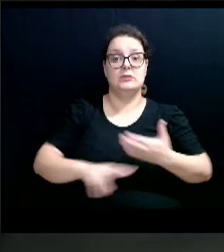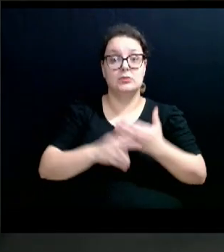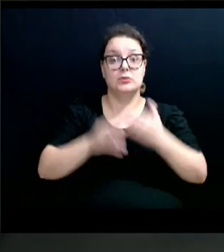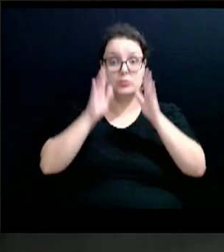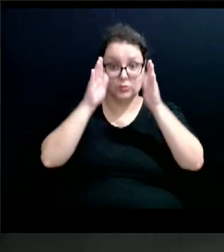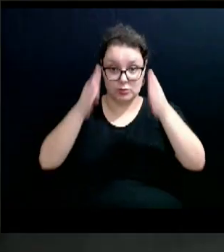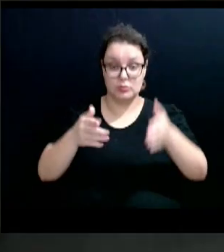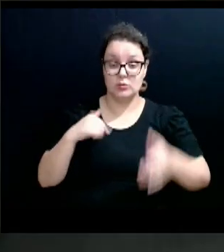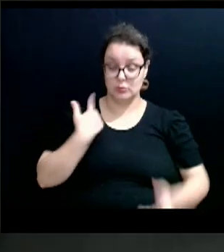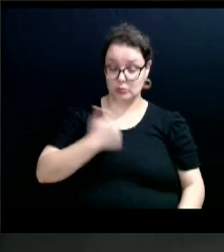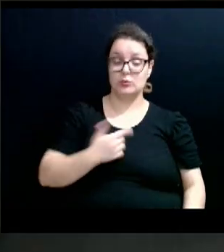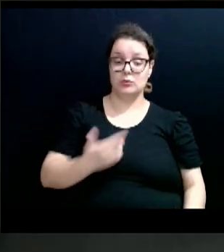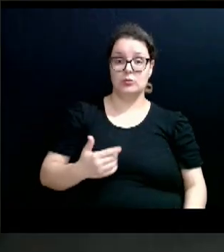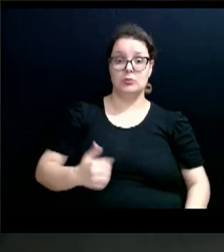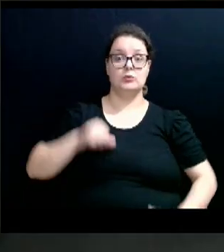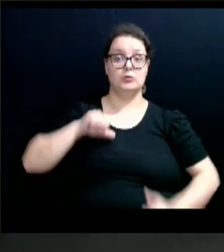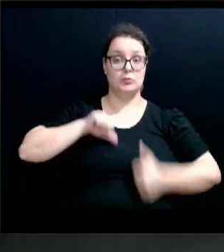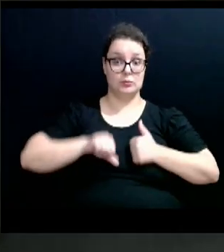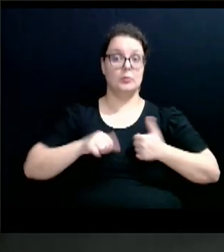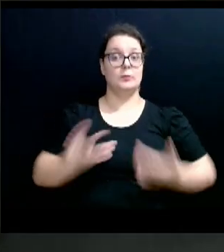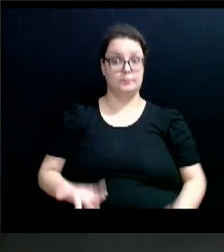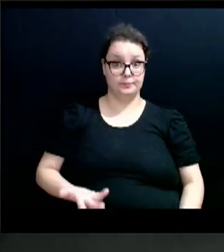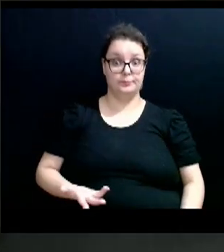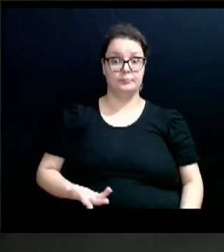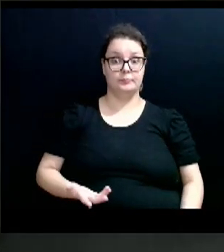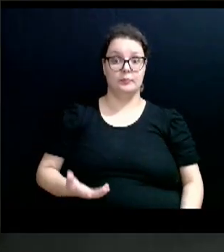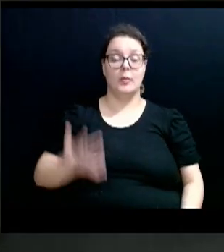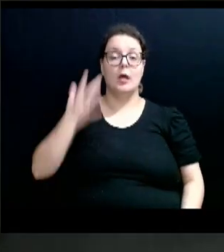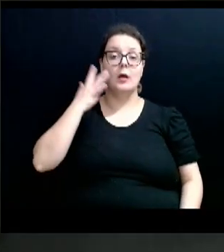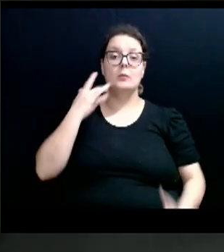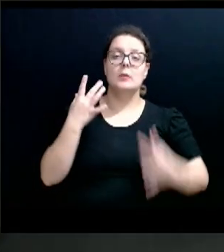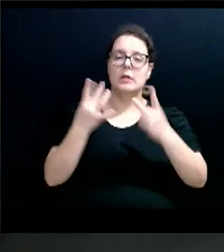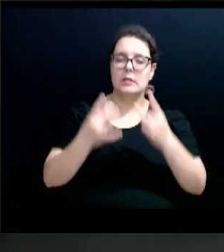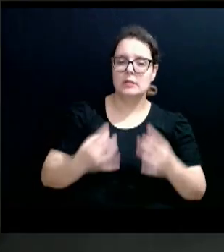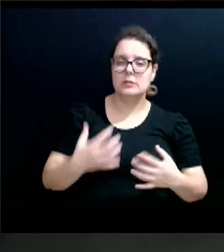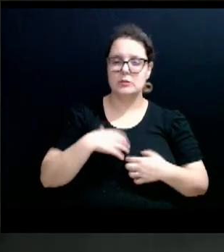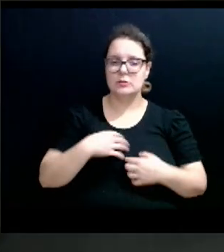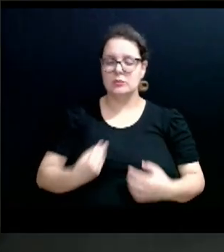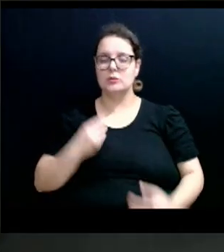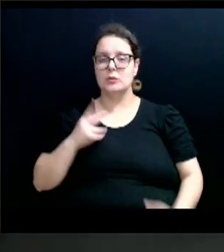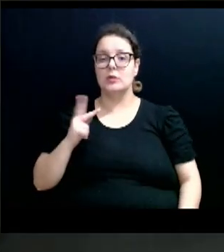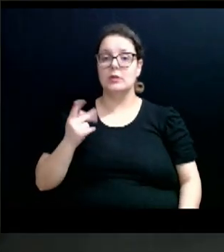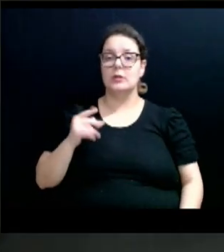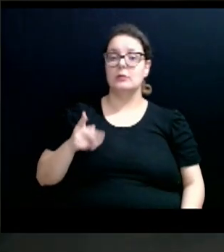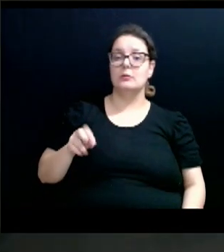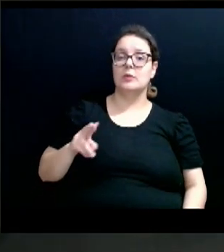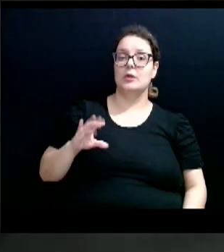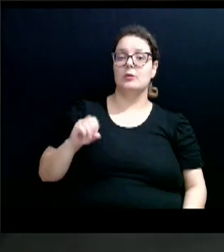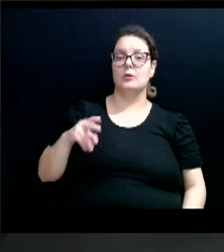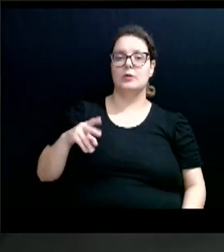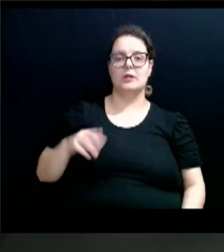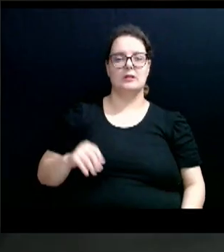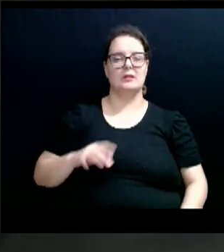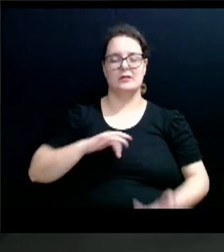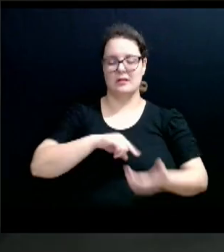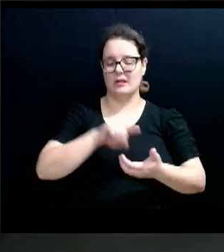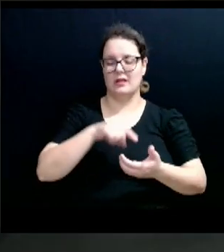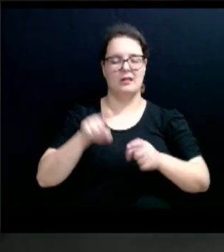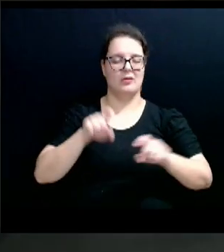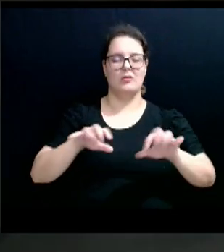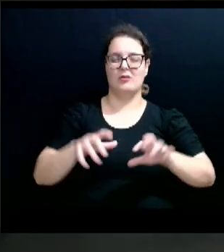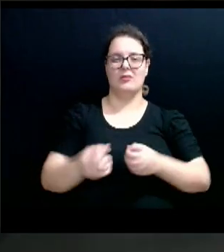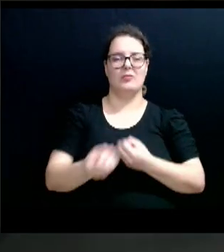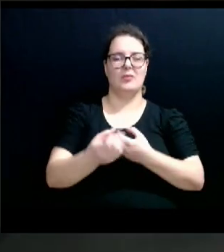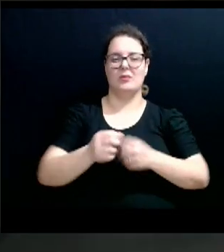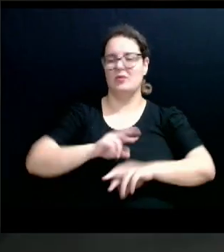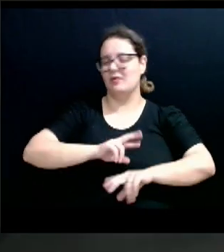nosso humor? Amanhã a gente explora como esse estilo de vida hiperconectado, excesso de telas, informações, múltiplas demandas